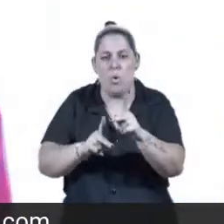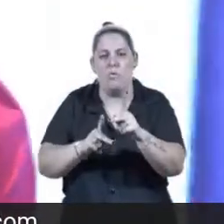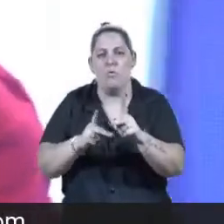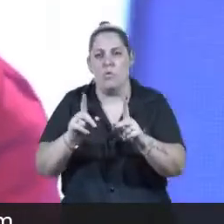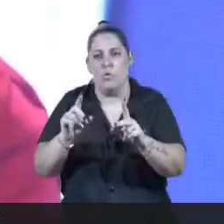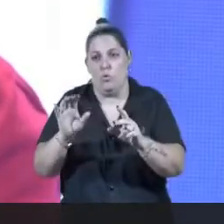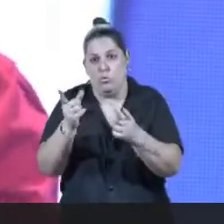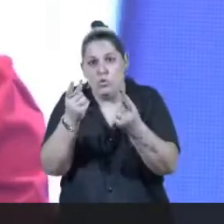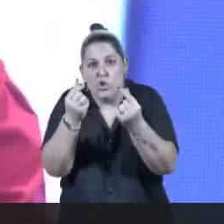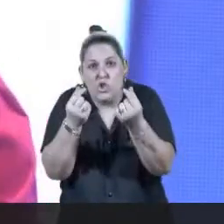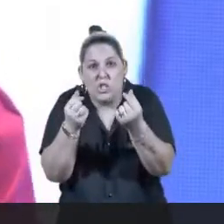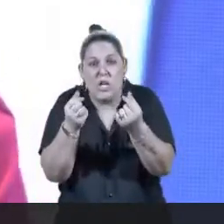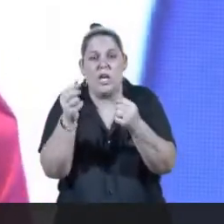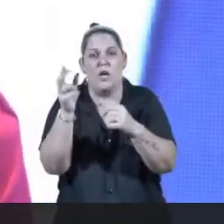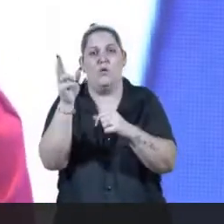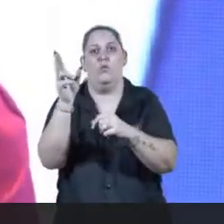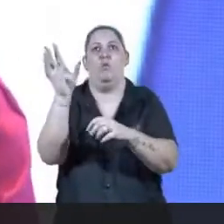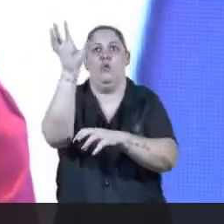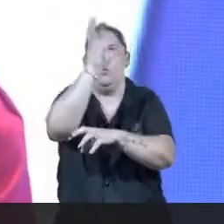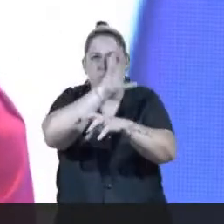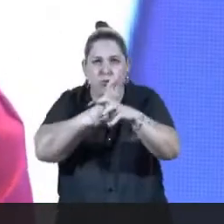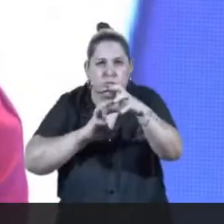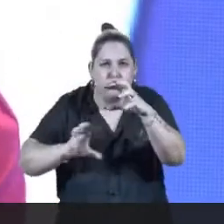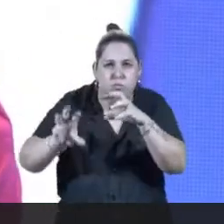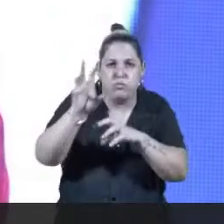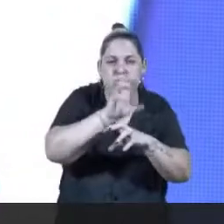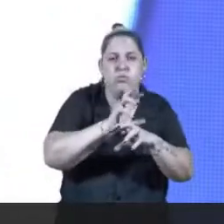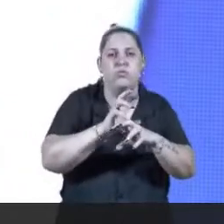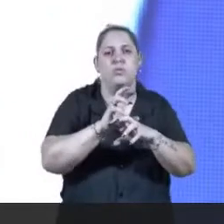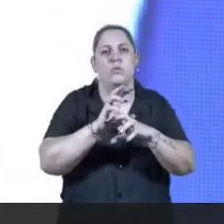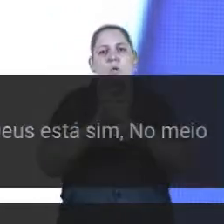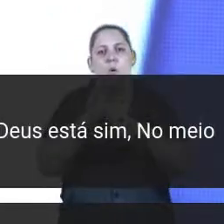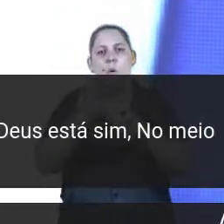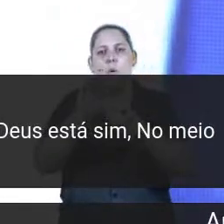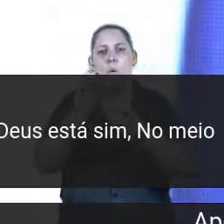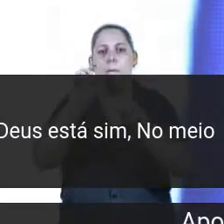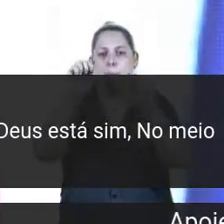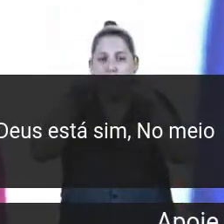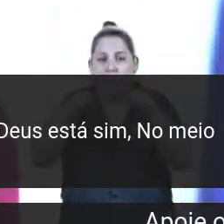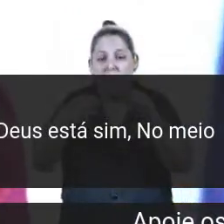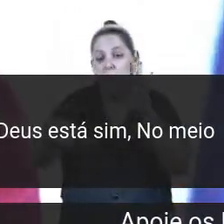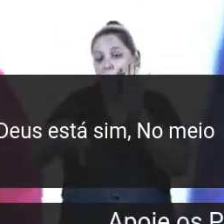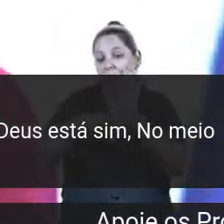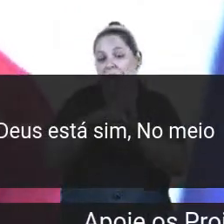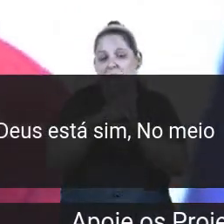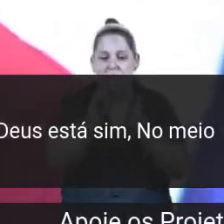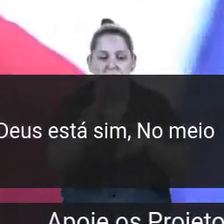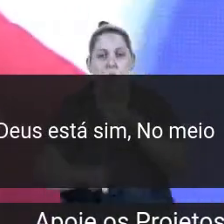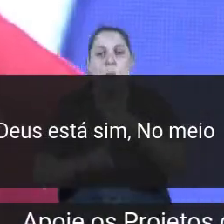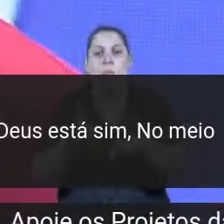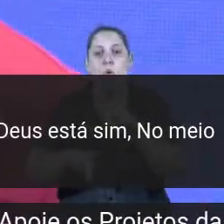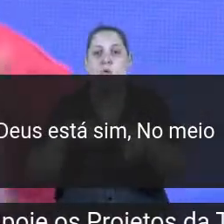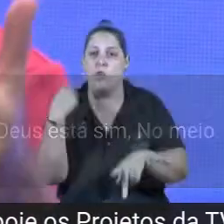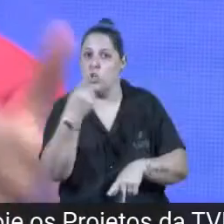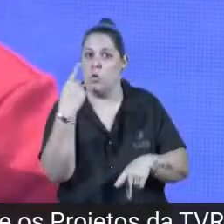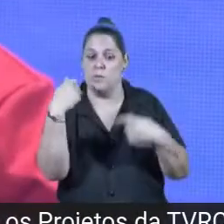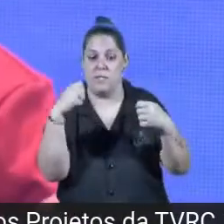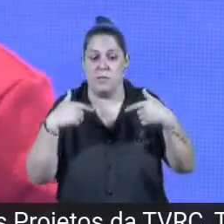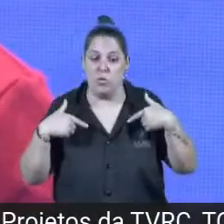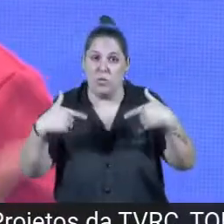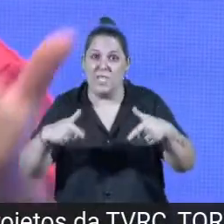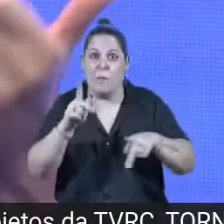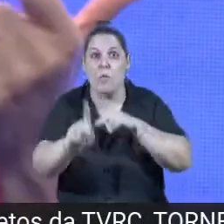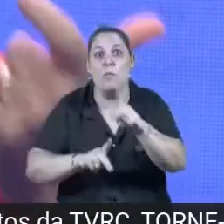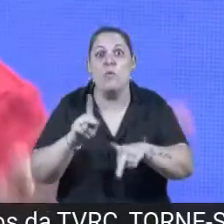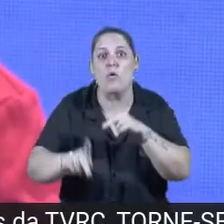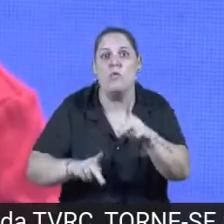da União, porque é o povo, todo o poder emana do povo, e é para o povo que nós temos que lutar para dar saúde